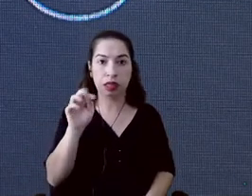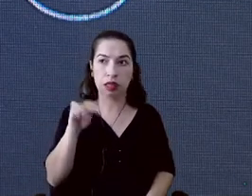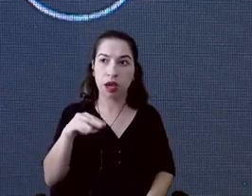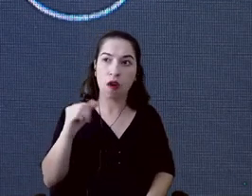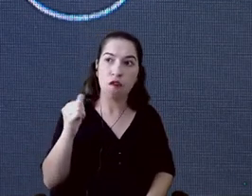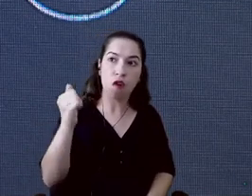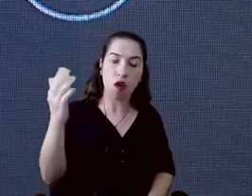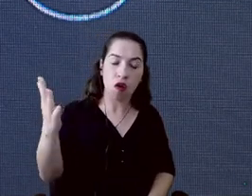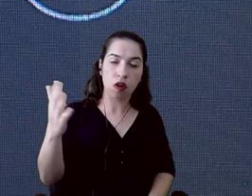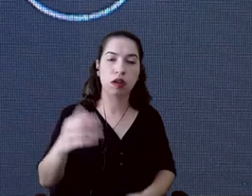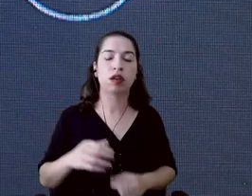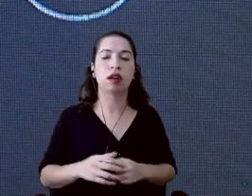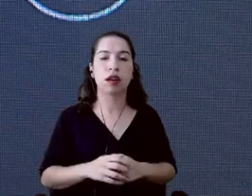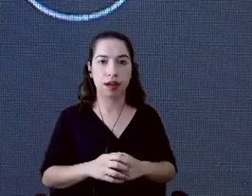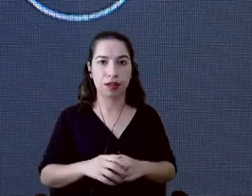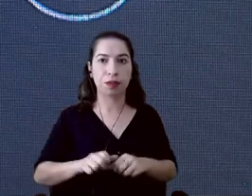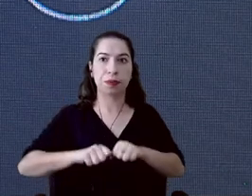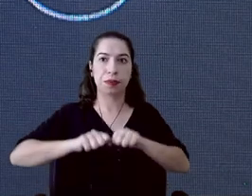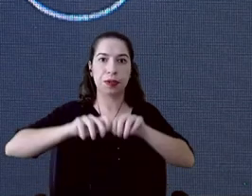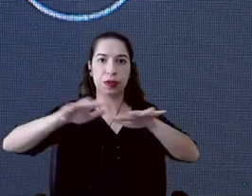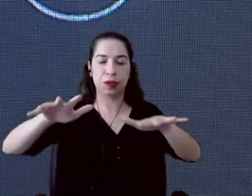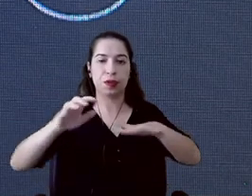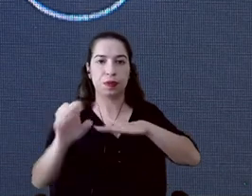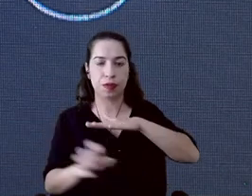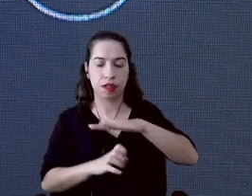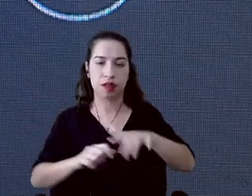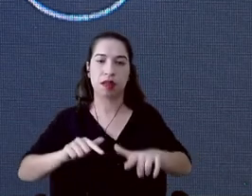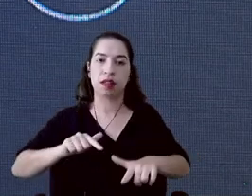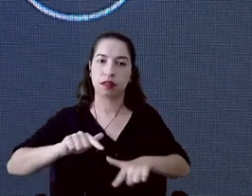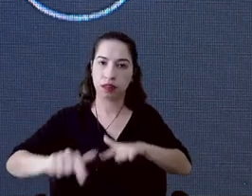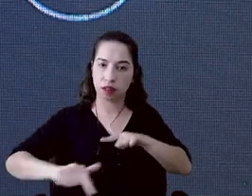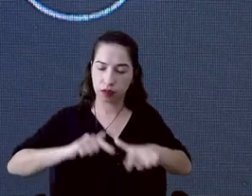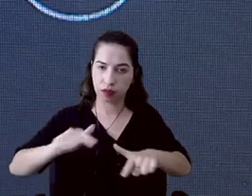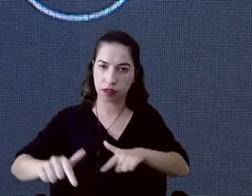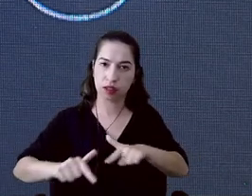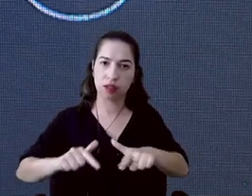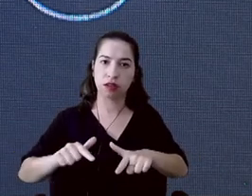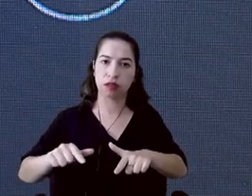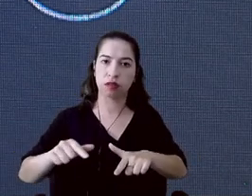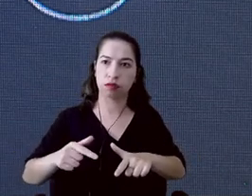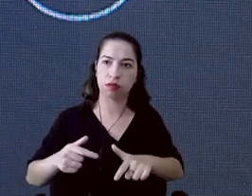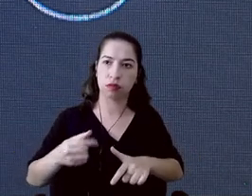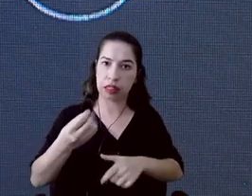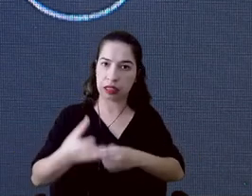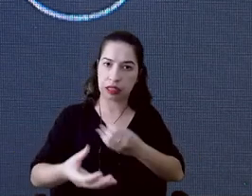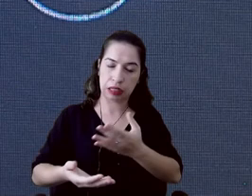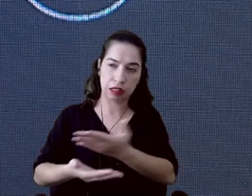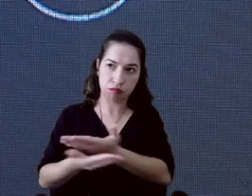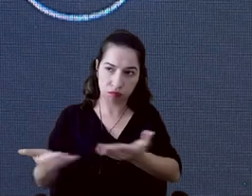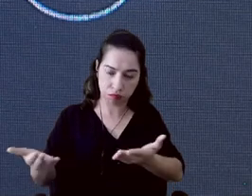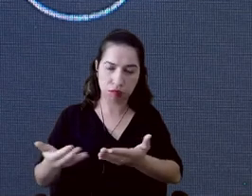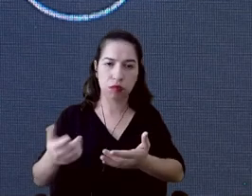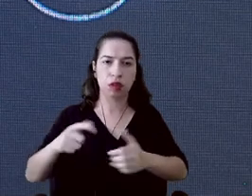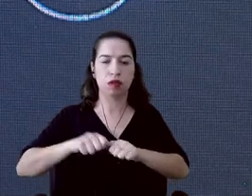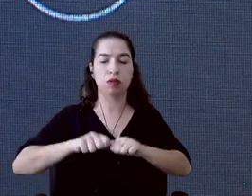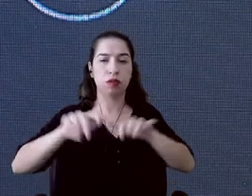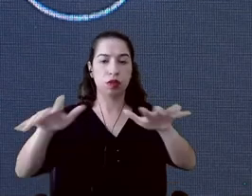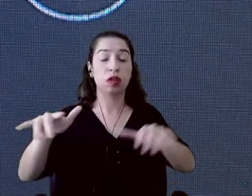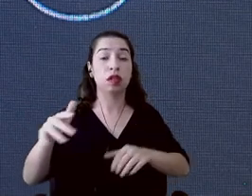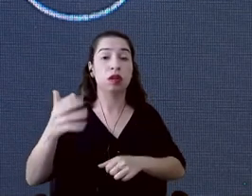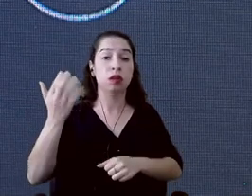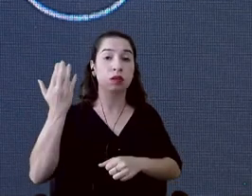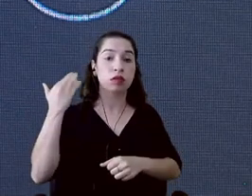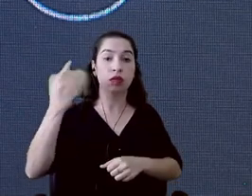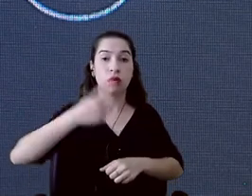aí expandiu o nosso mercado expandiu o serviço que a gente pode ser para os nossos Mestres então a gente fez esse anúncio em